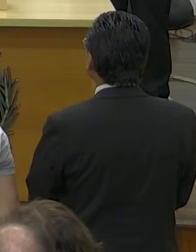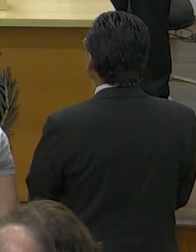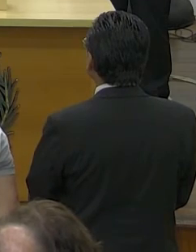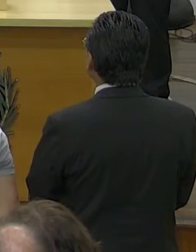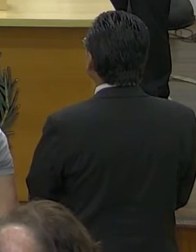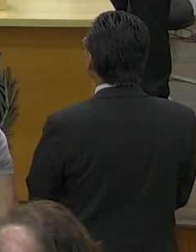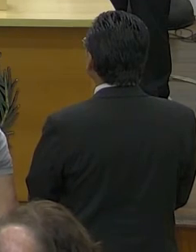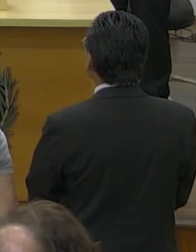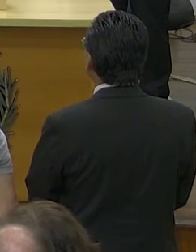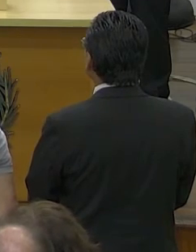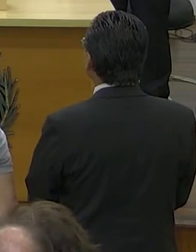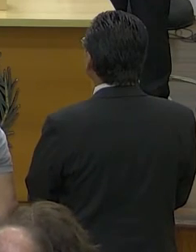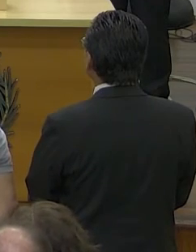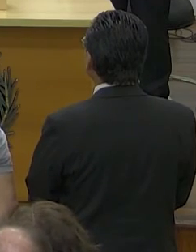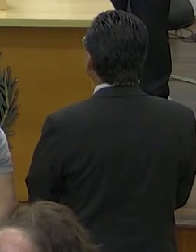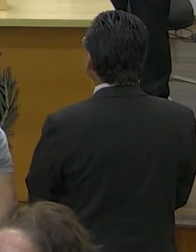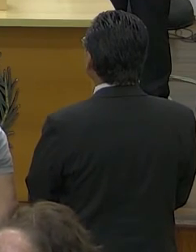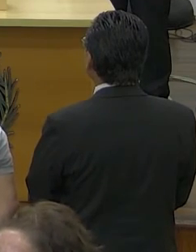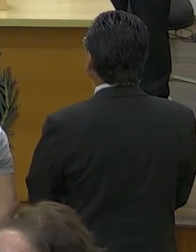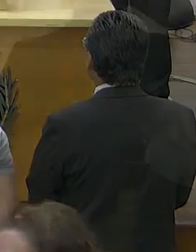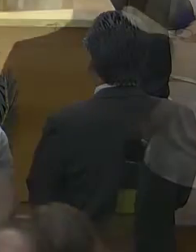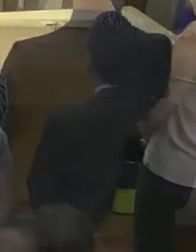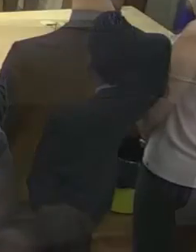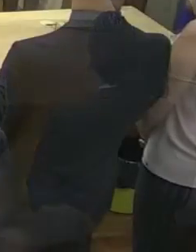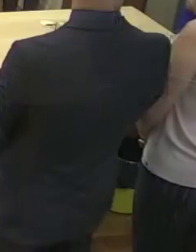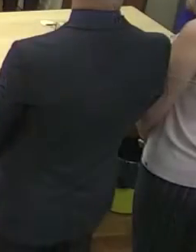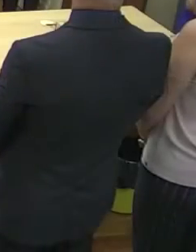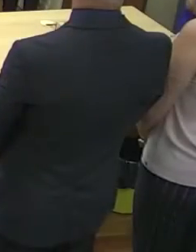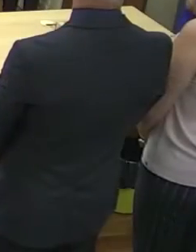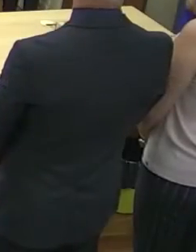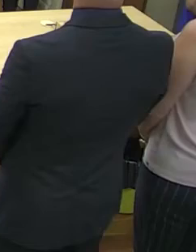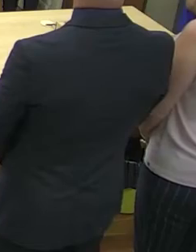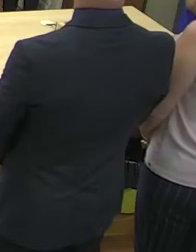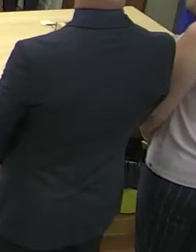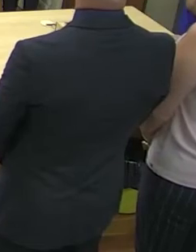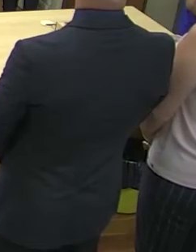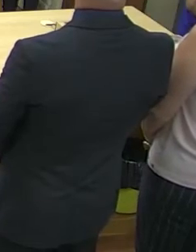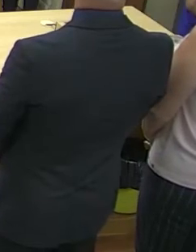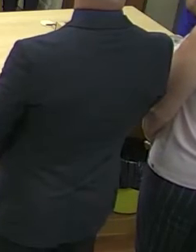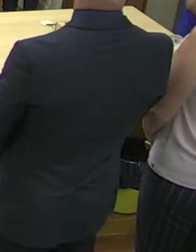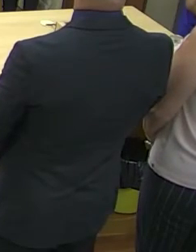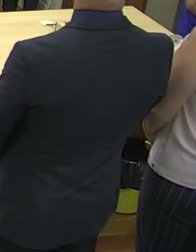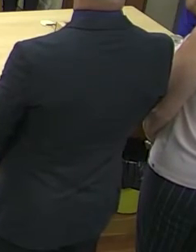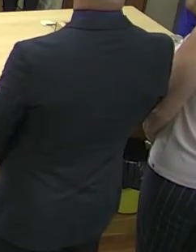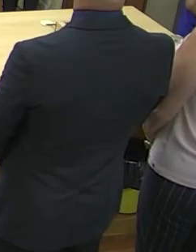teu futuro espelha essa grandeza, terra dourada, em